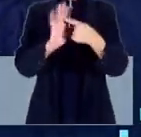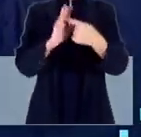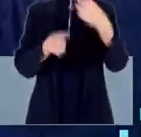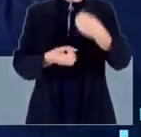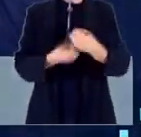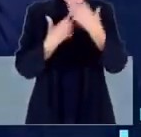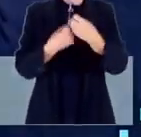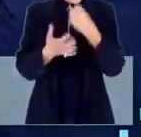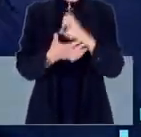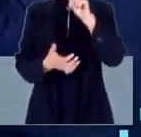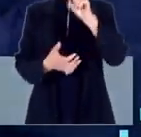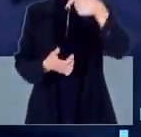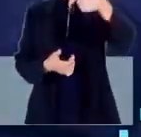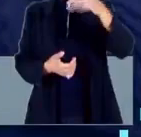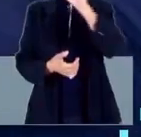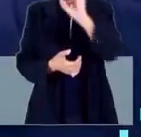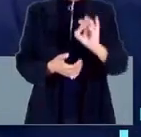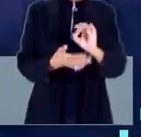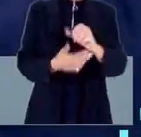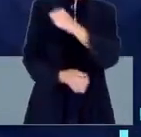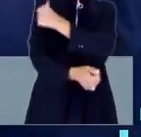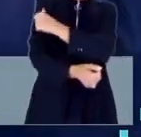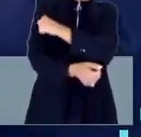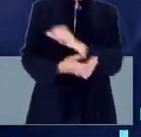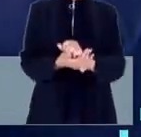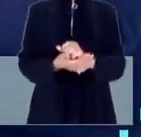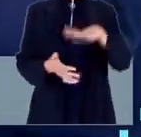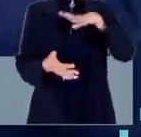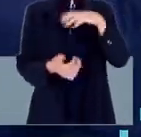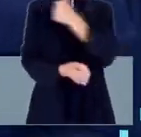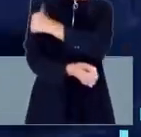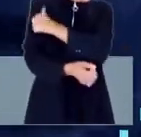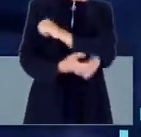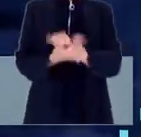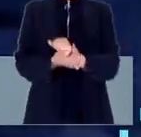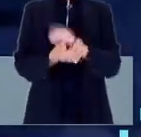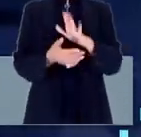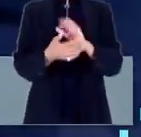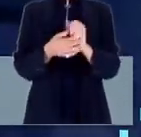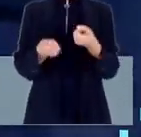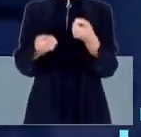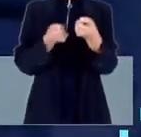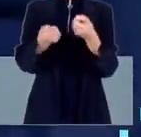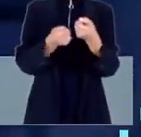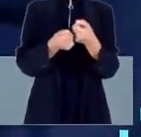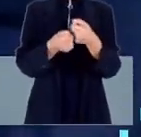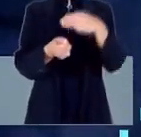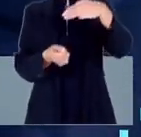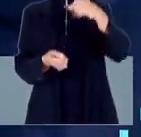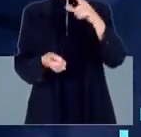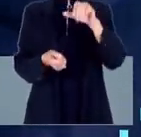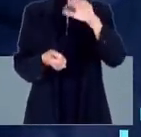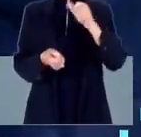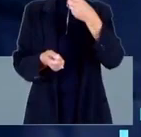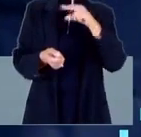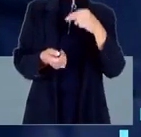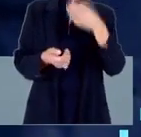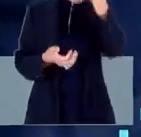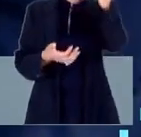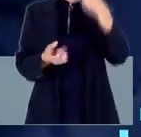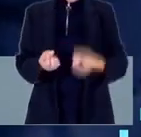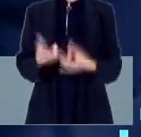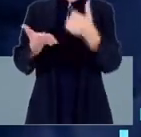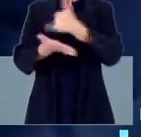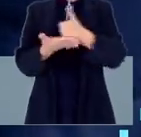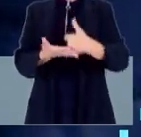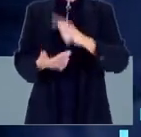dados lá 57% do Rio de Janeiro da cidade do Rio de Janeiro está dominado ou por milícia ou por traficante não é mais